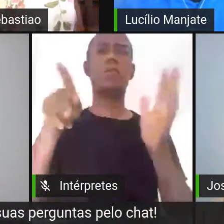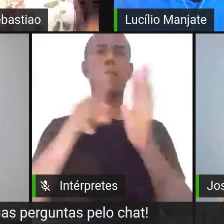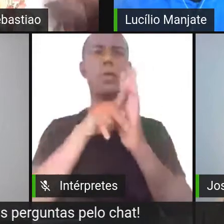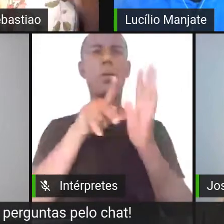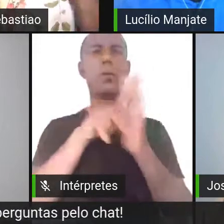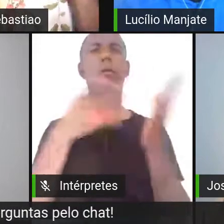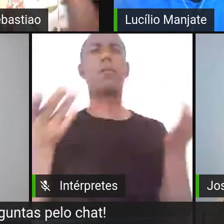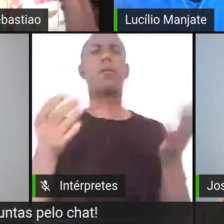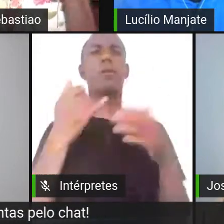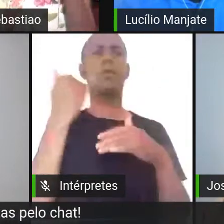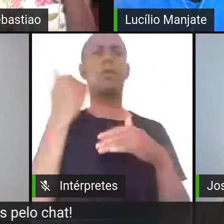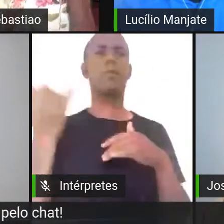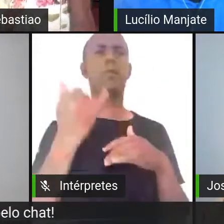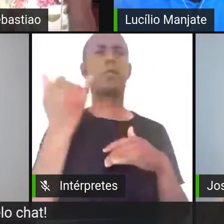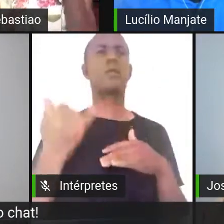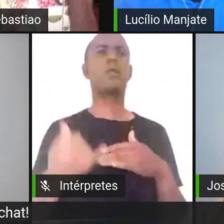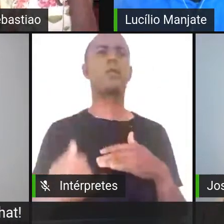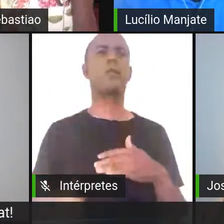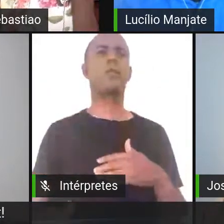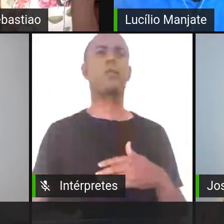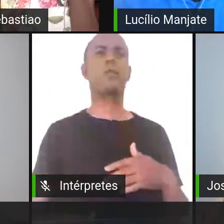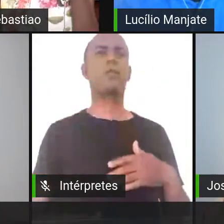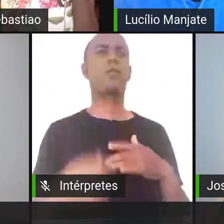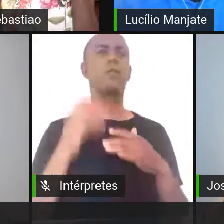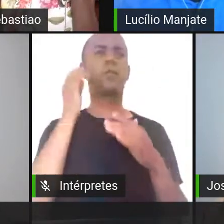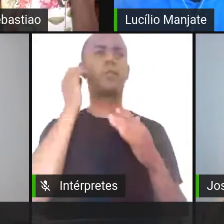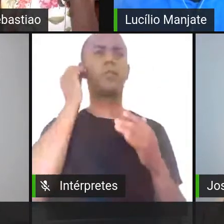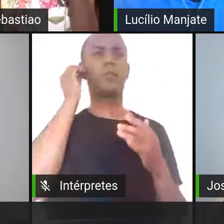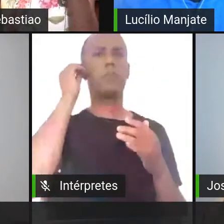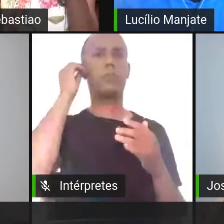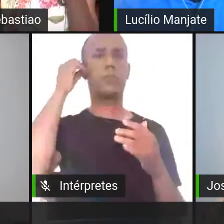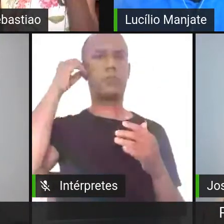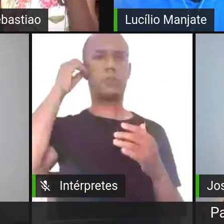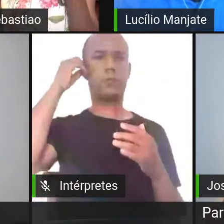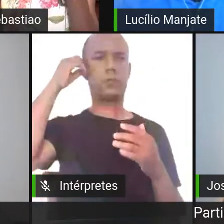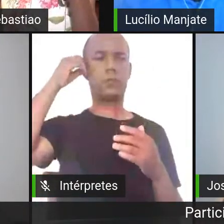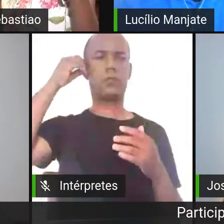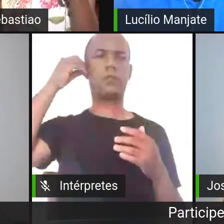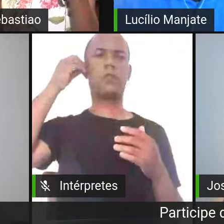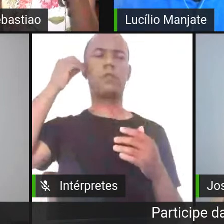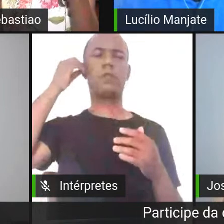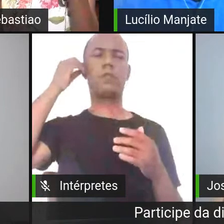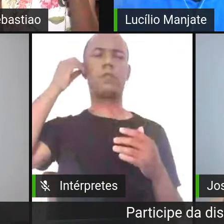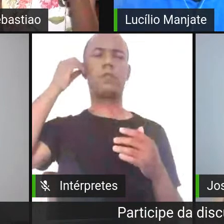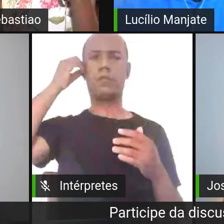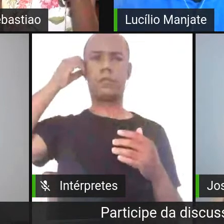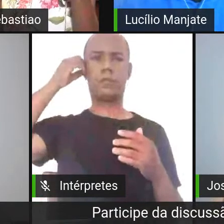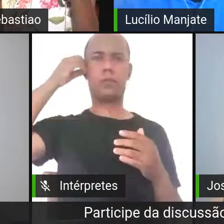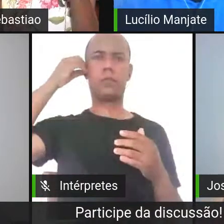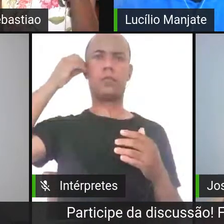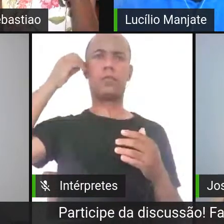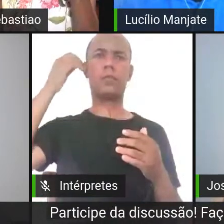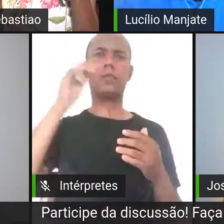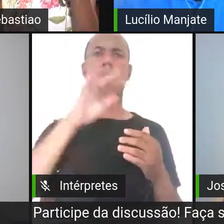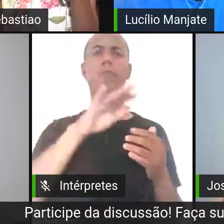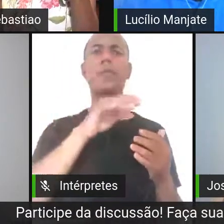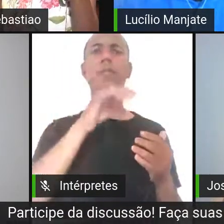Adelino Timóteo Lucílio, na Aldeia dos Crocodilos, que é infanto juvenil também, é altamente recomendável no